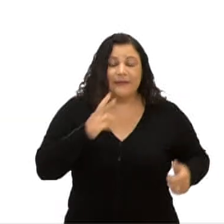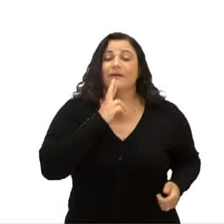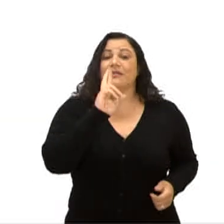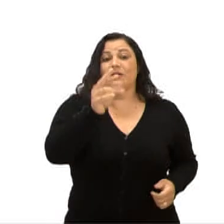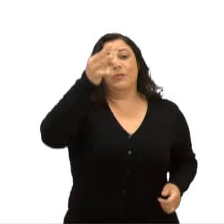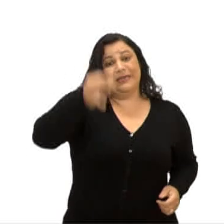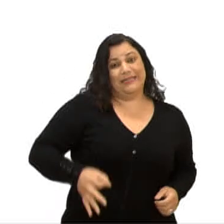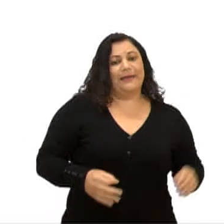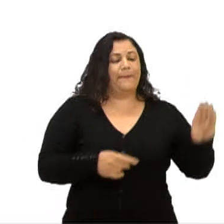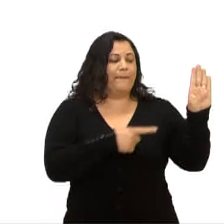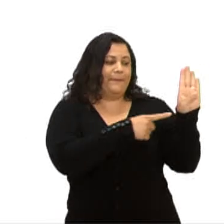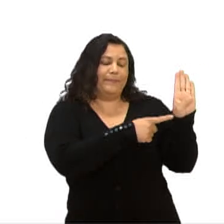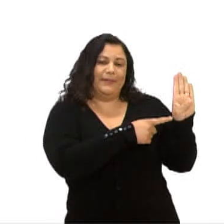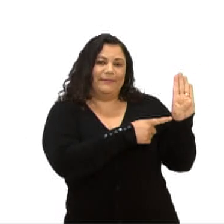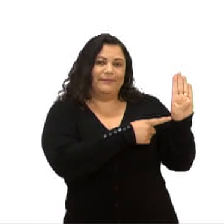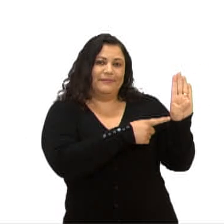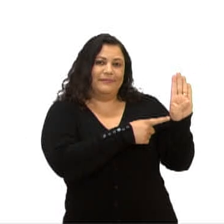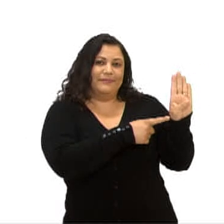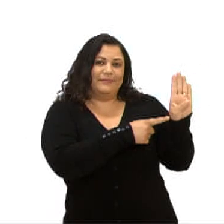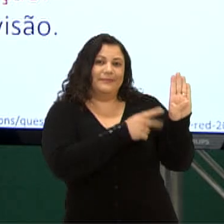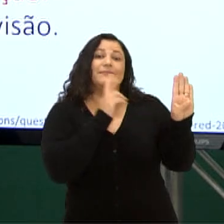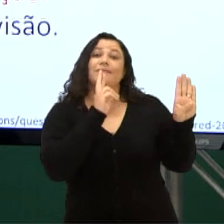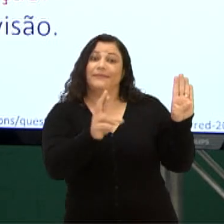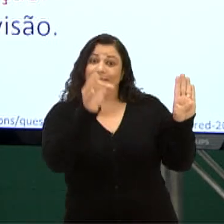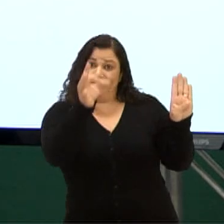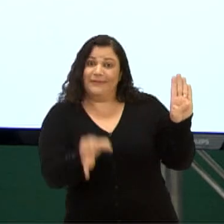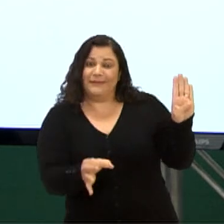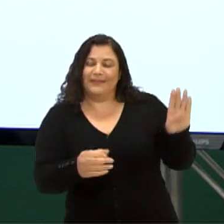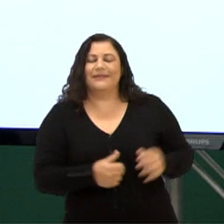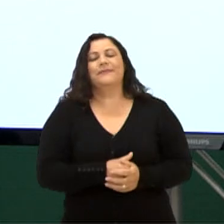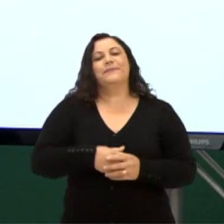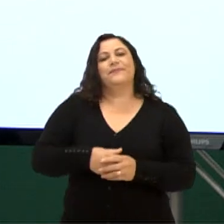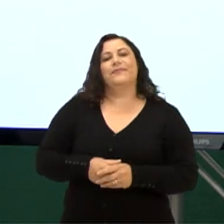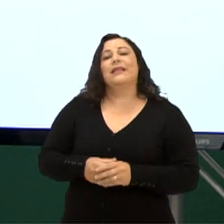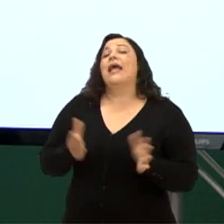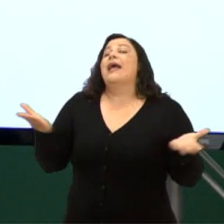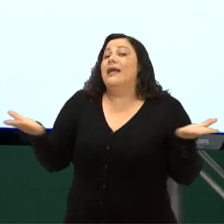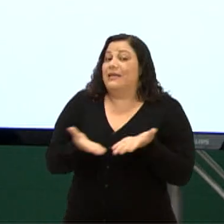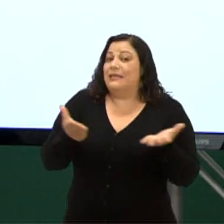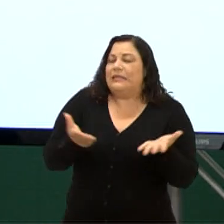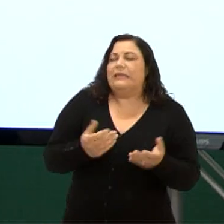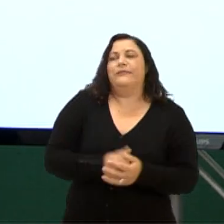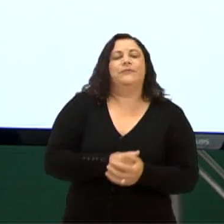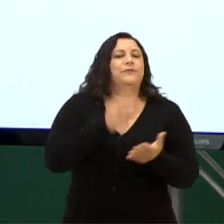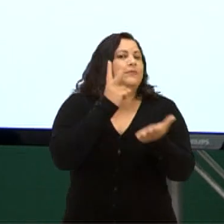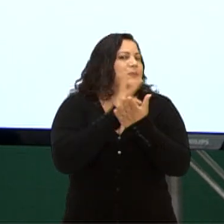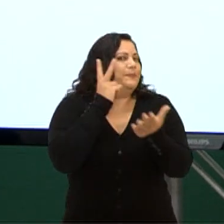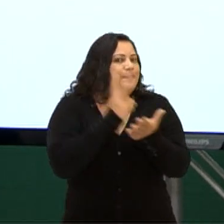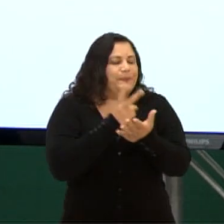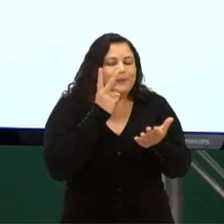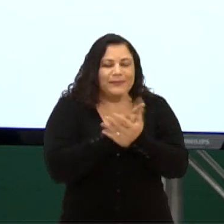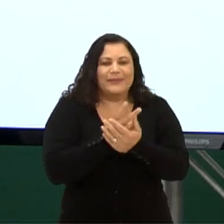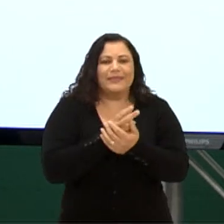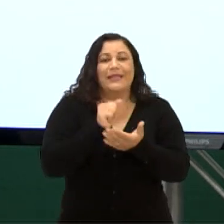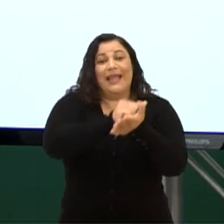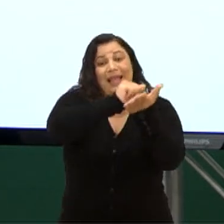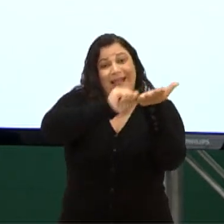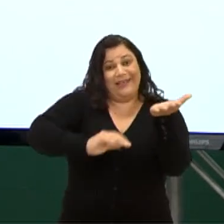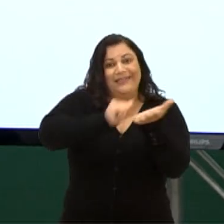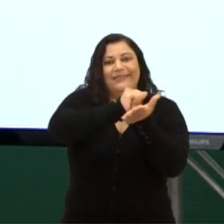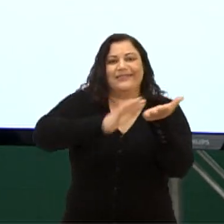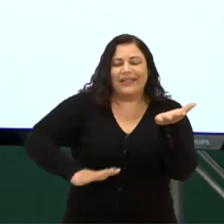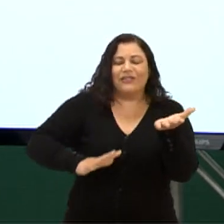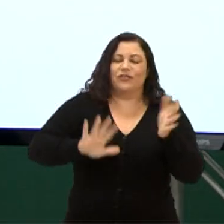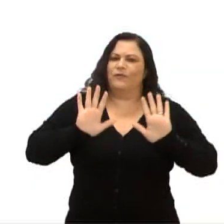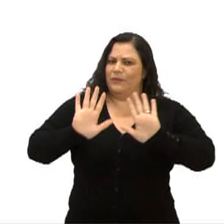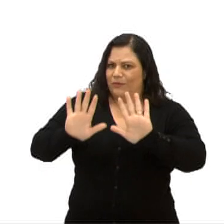correta, letra B. E antes da gente encerrar a nossa aula de hoje, a gente não pode perder o costume das nossas atividades. Então a gente